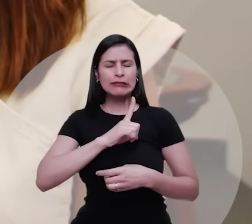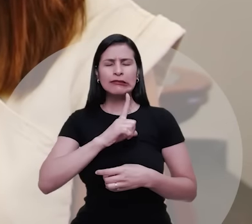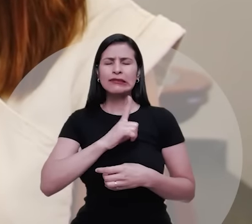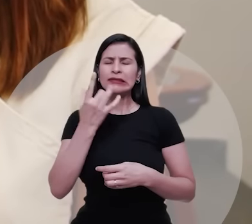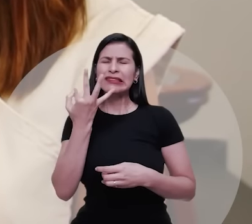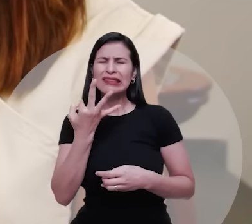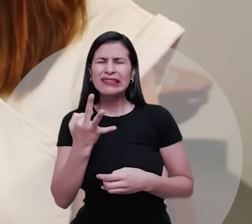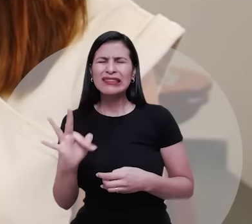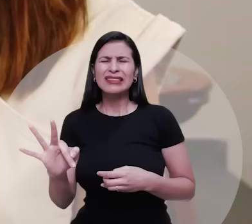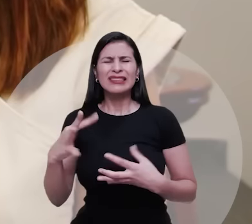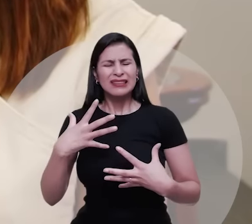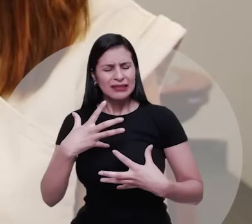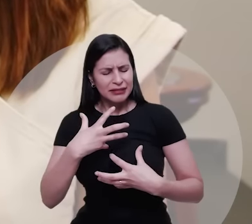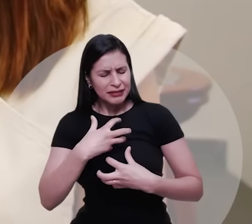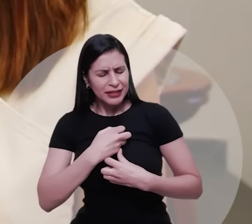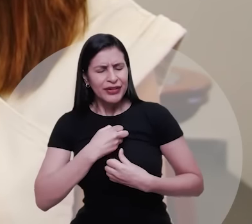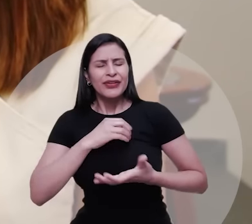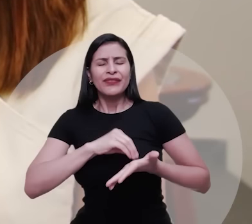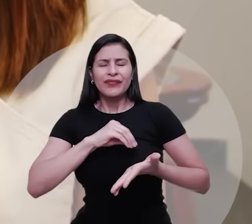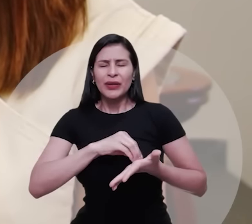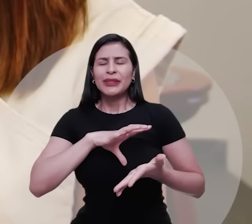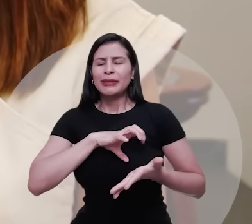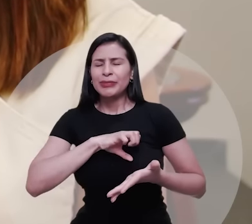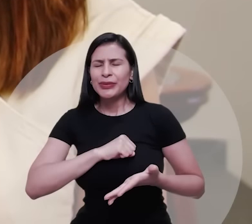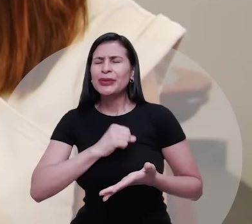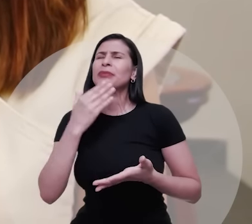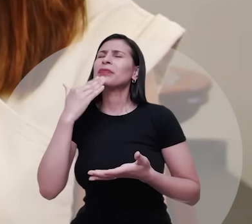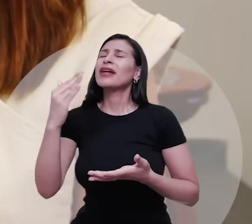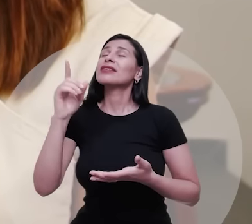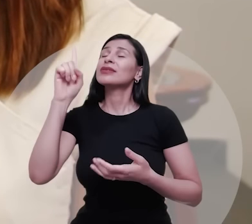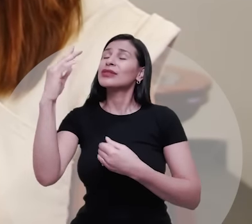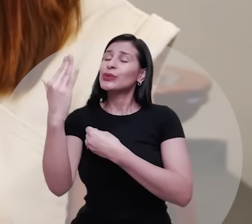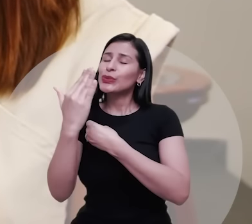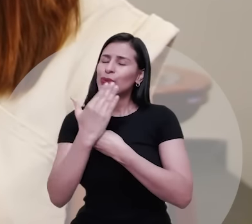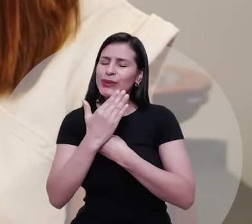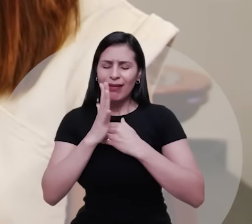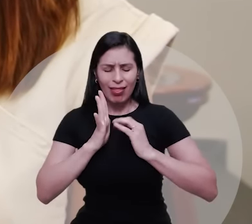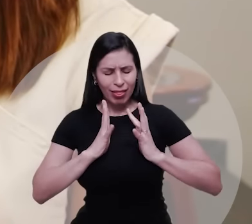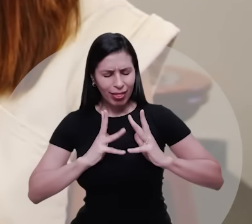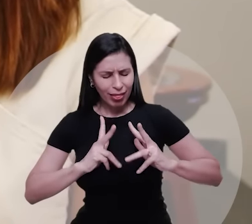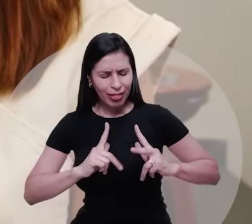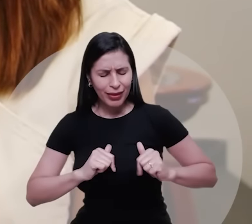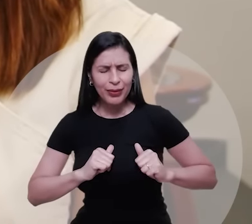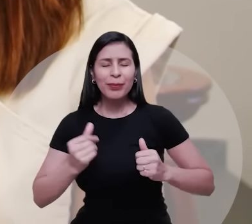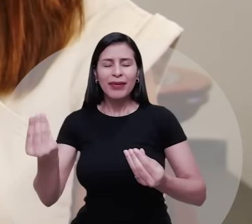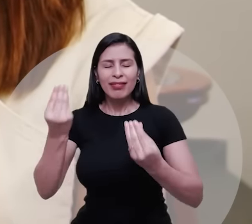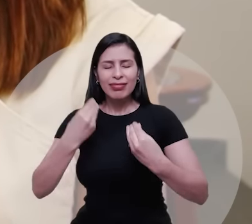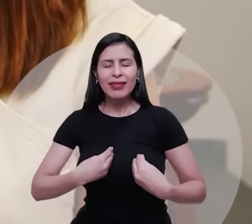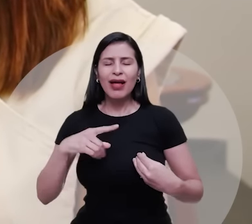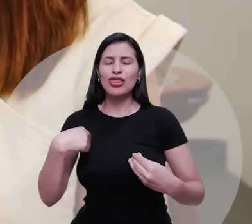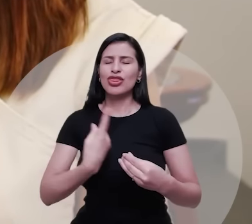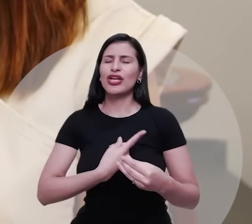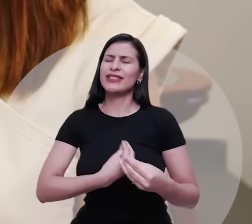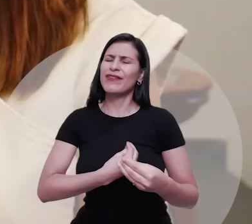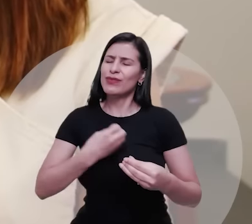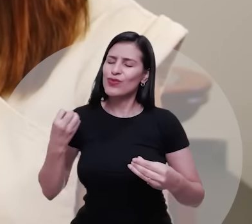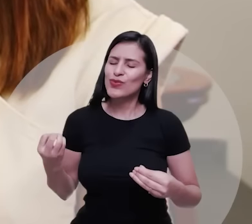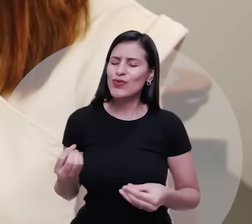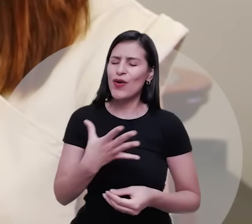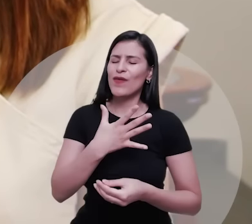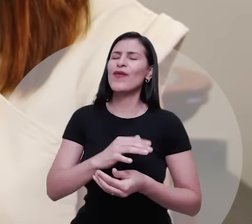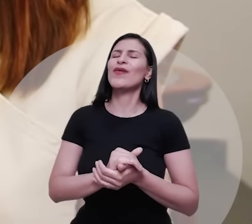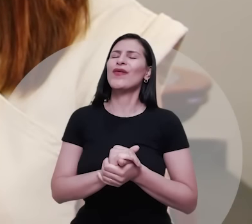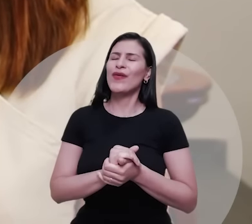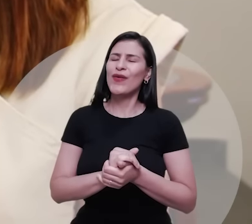falta de amor. Limpa nosso coração e nos dá a verdadeira vida. Clamamos também a Ti, ó